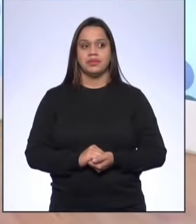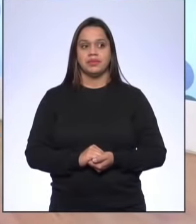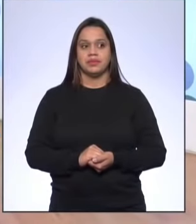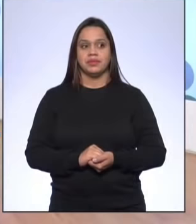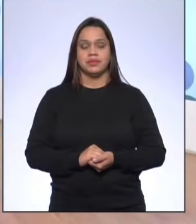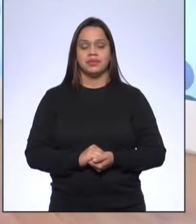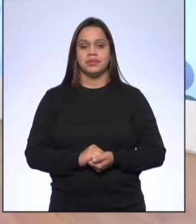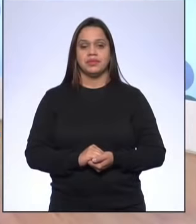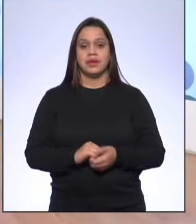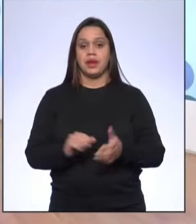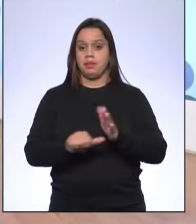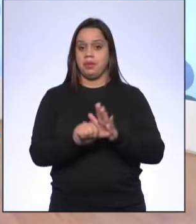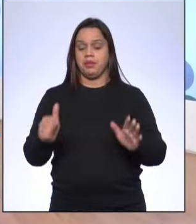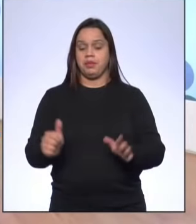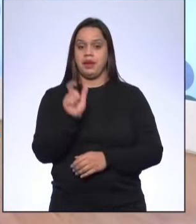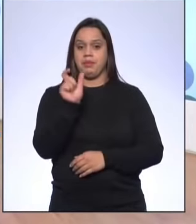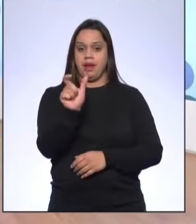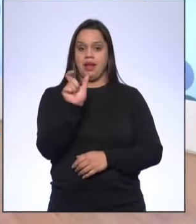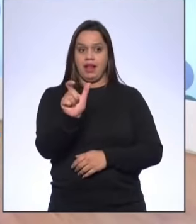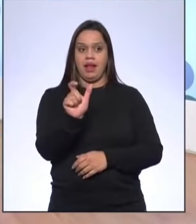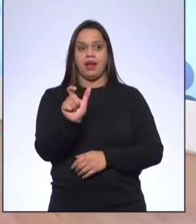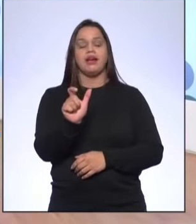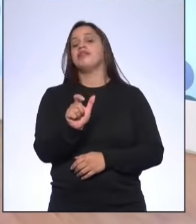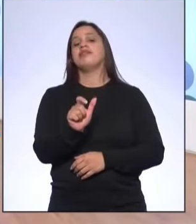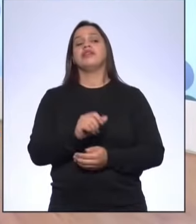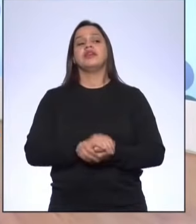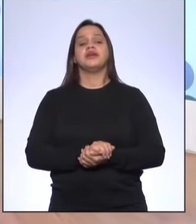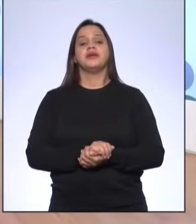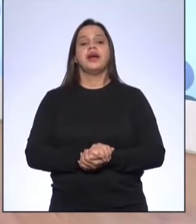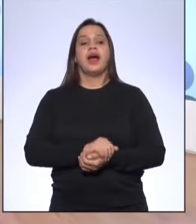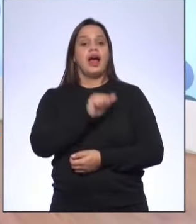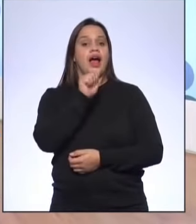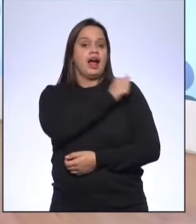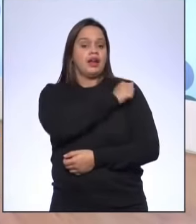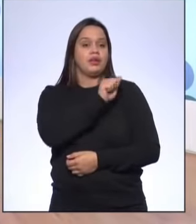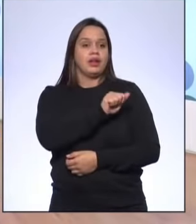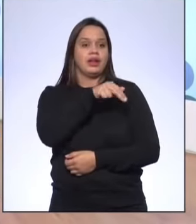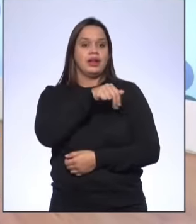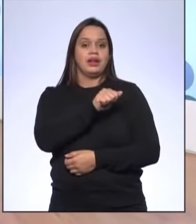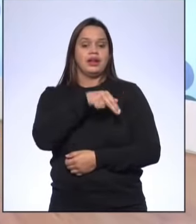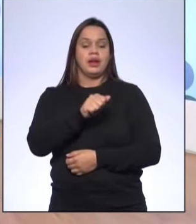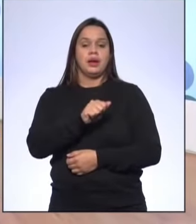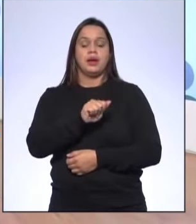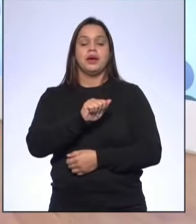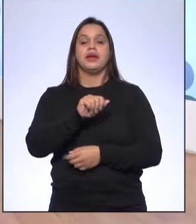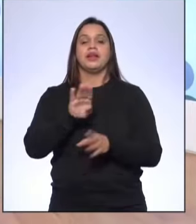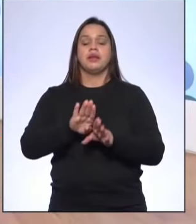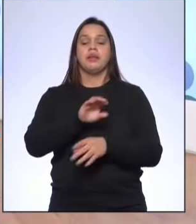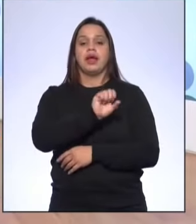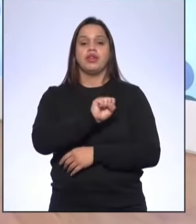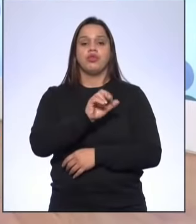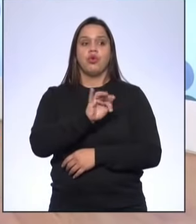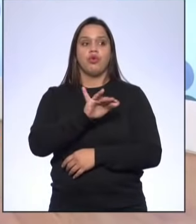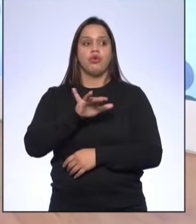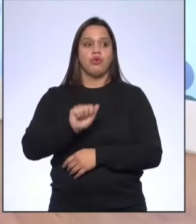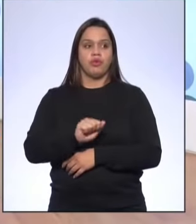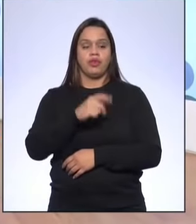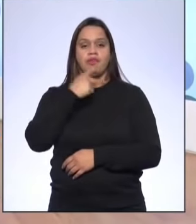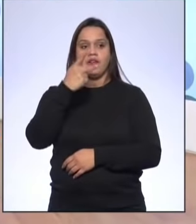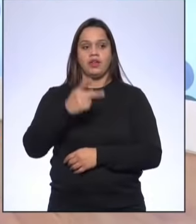colocar aqui uol ana paula que falou também sofia paula também acertou agora